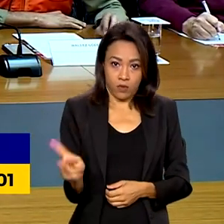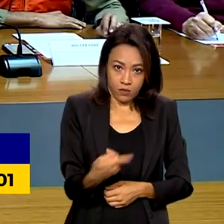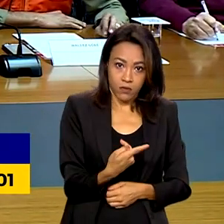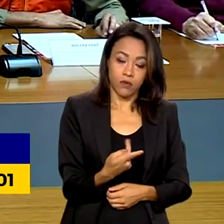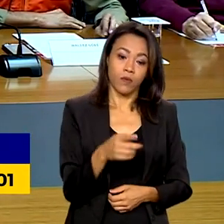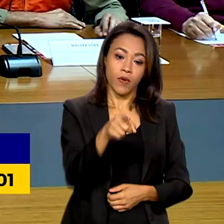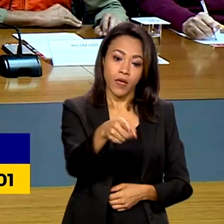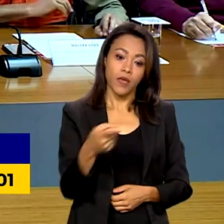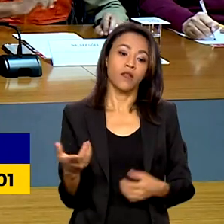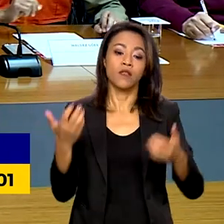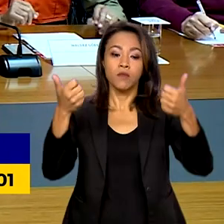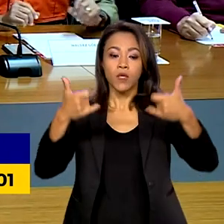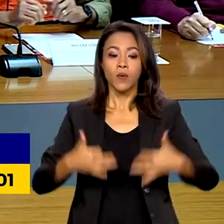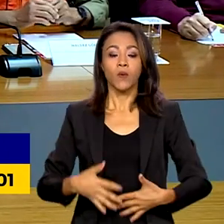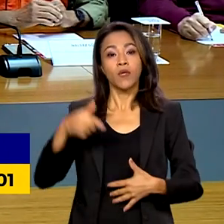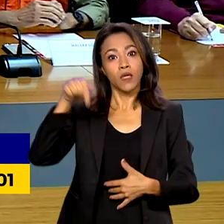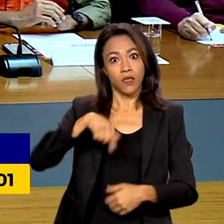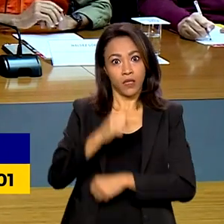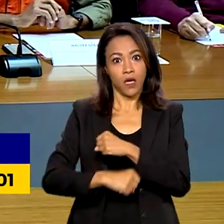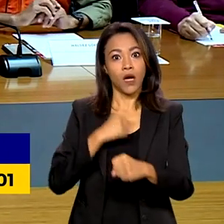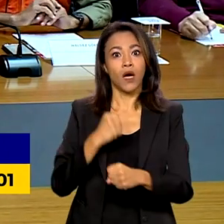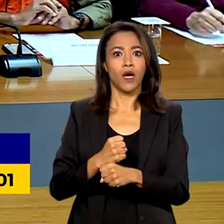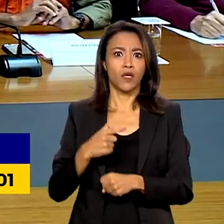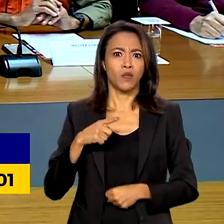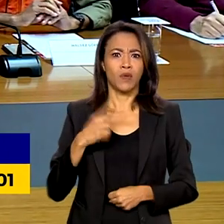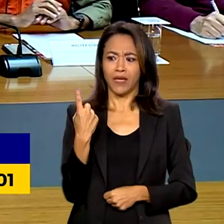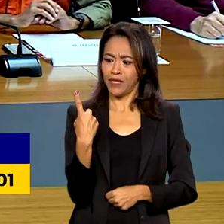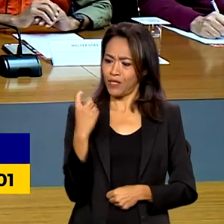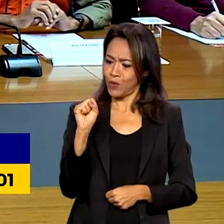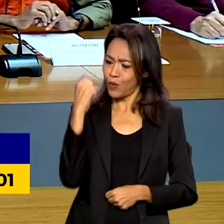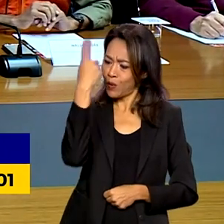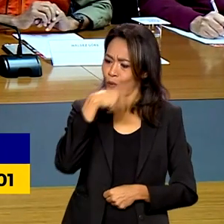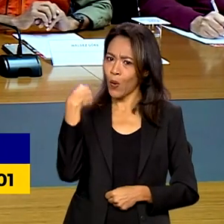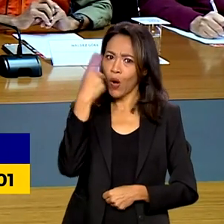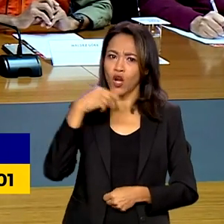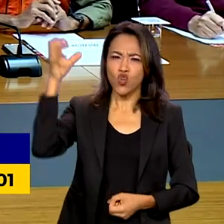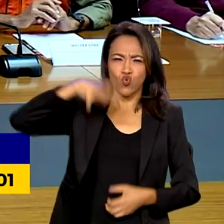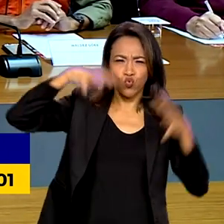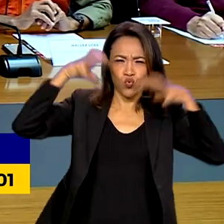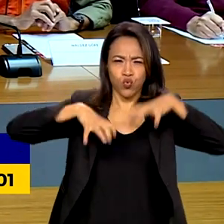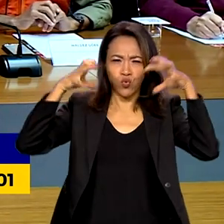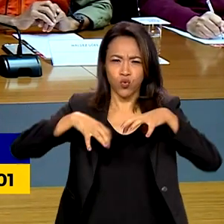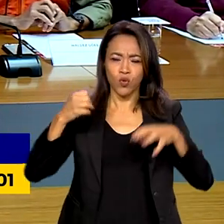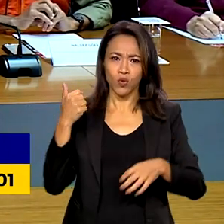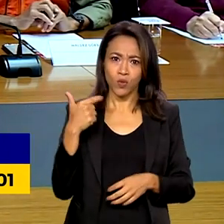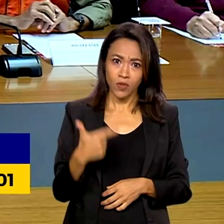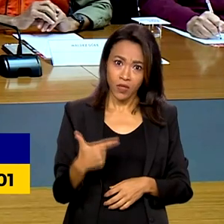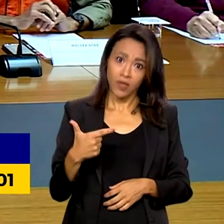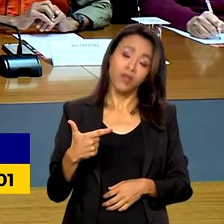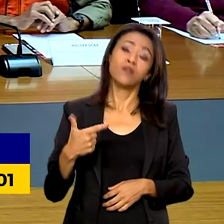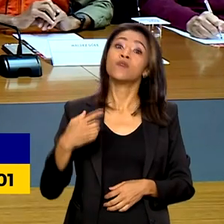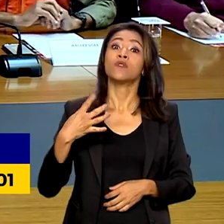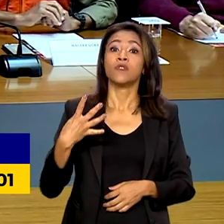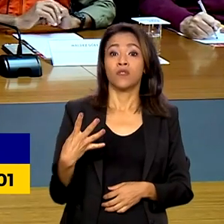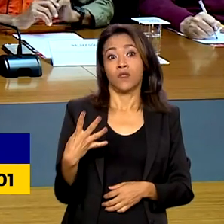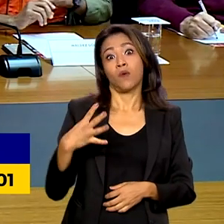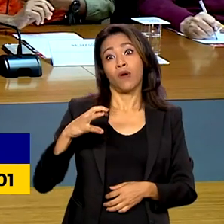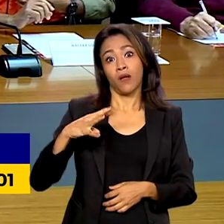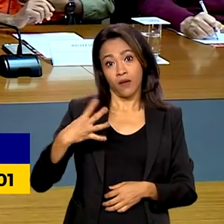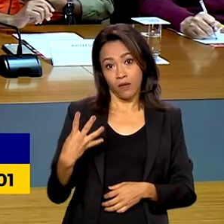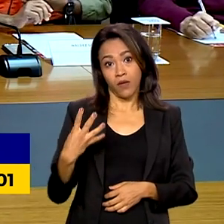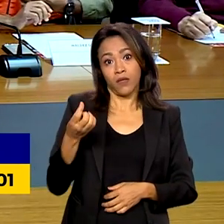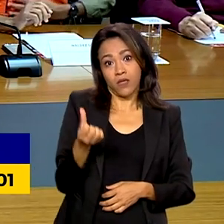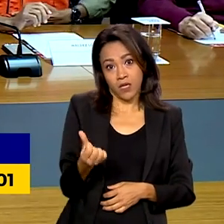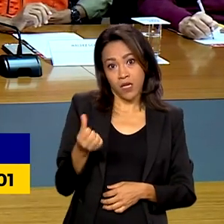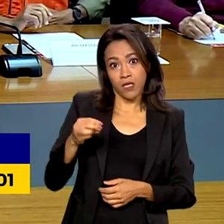nós tivemos pela primeira vez na história da cidade, em 18 horas choveu 246 milímetros. Não há nenhum sistema